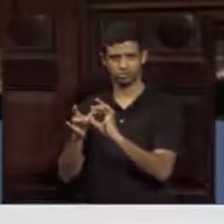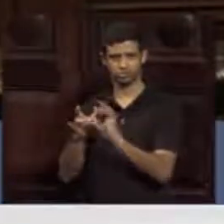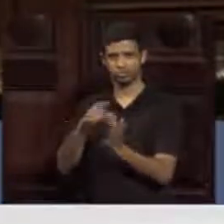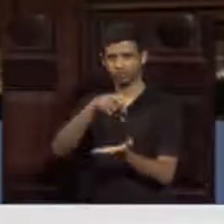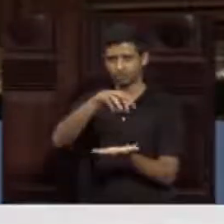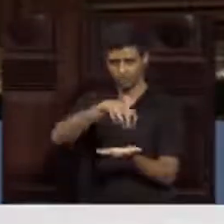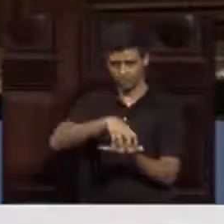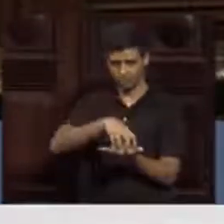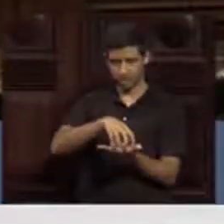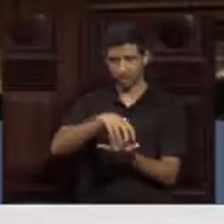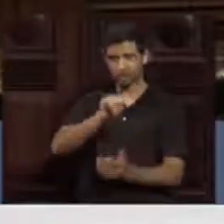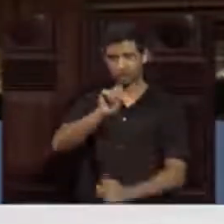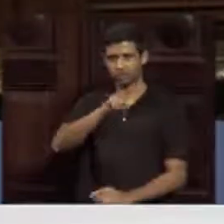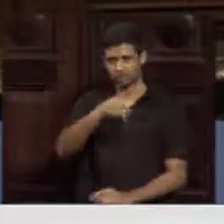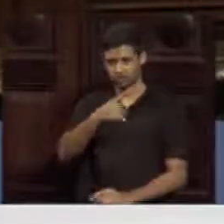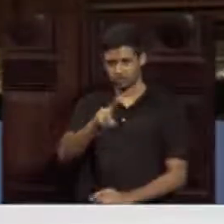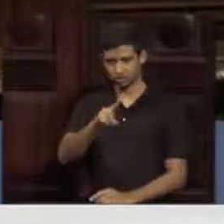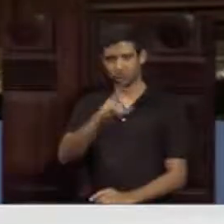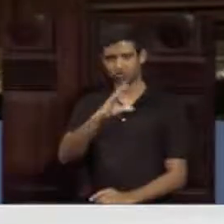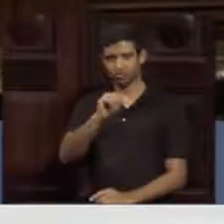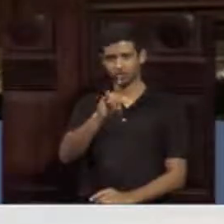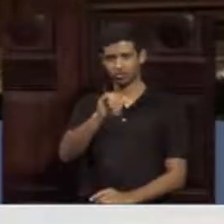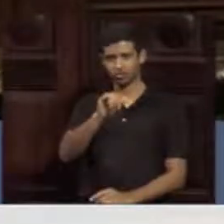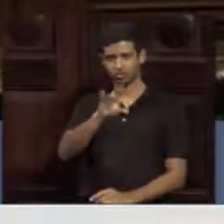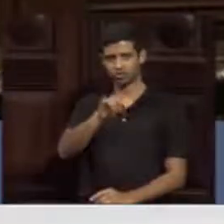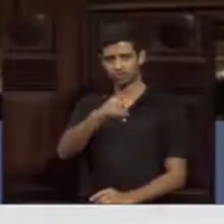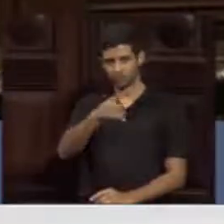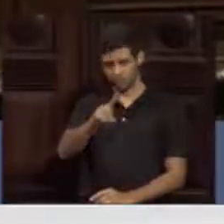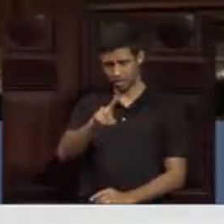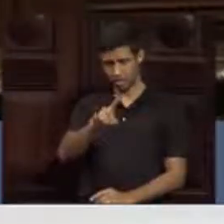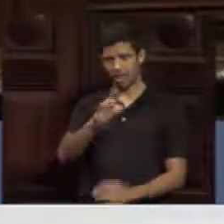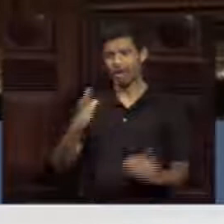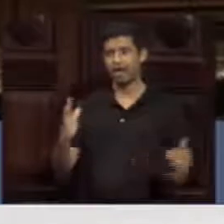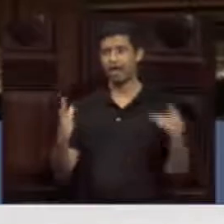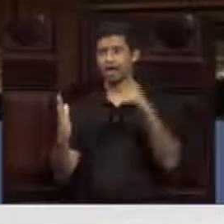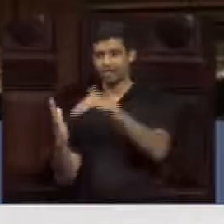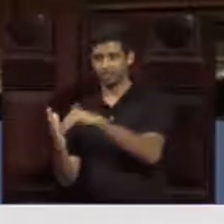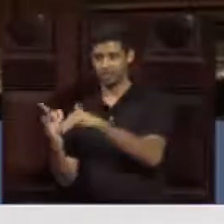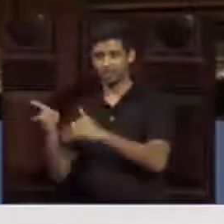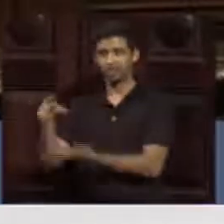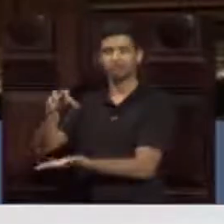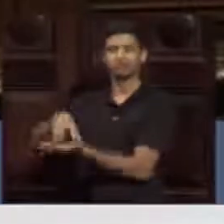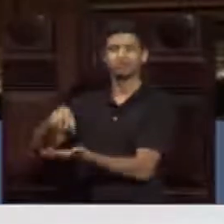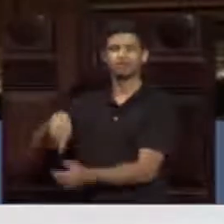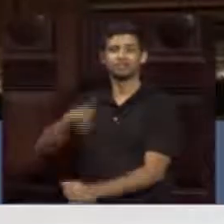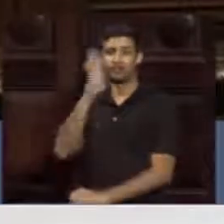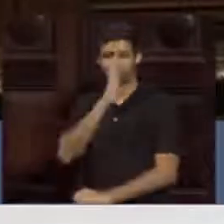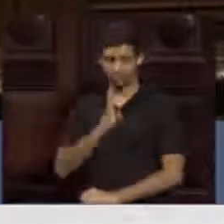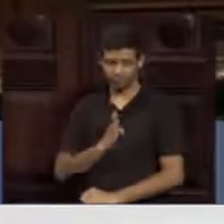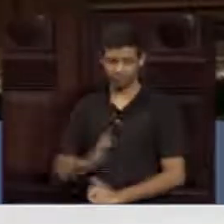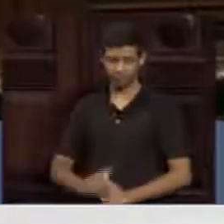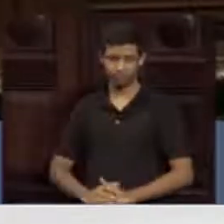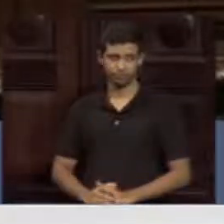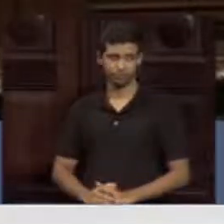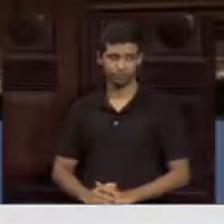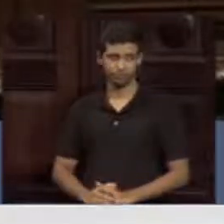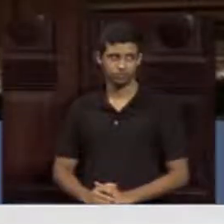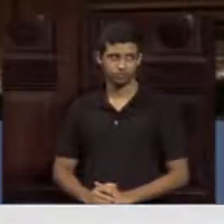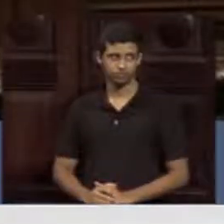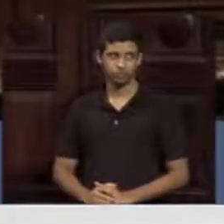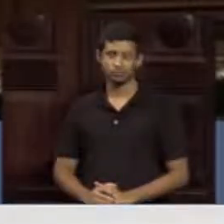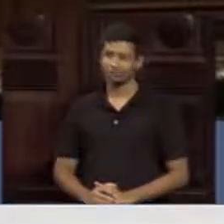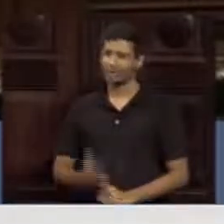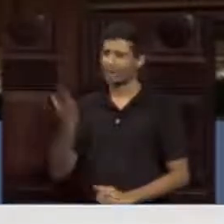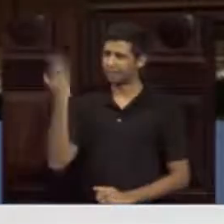São Cristóvão até a Central do Brasil, que nós,